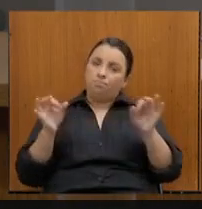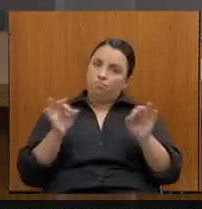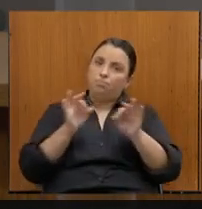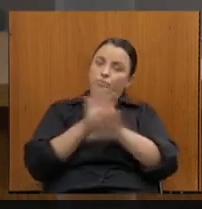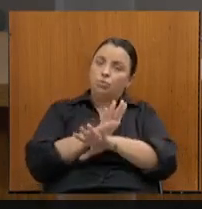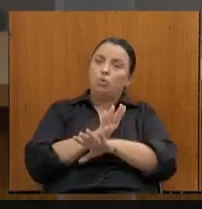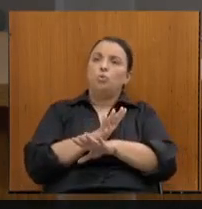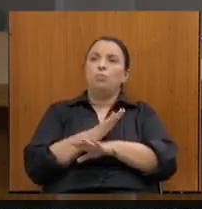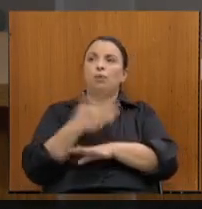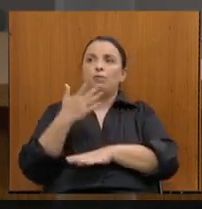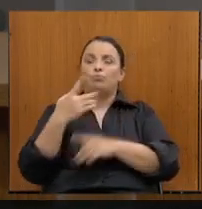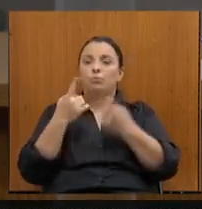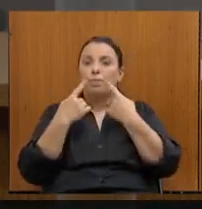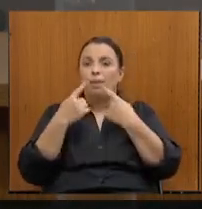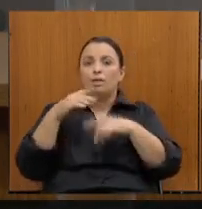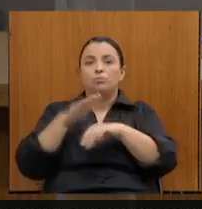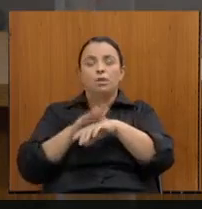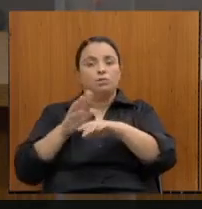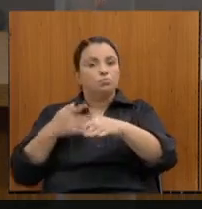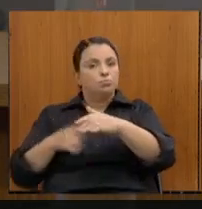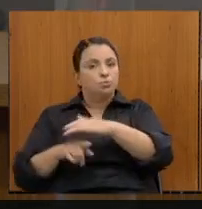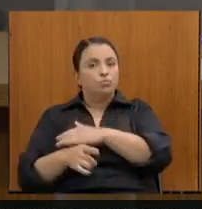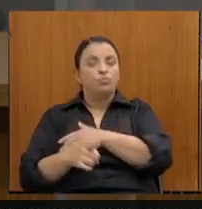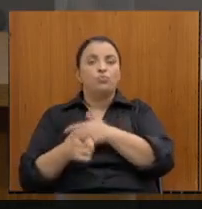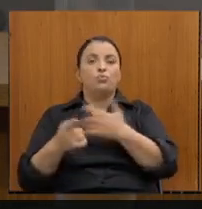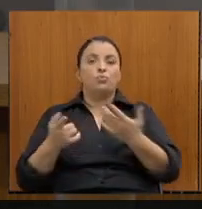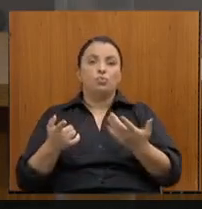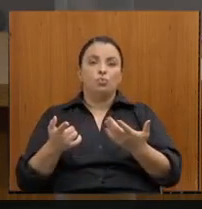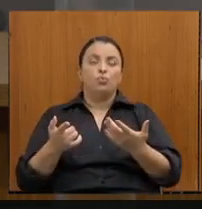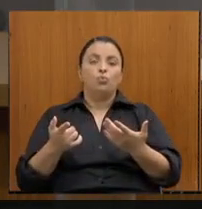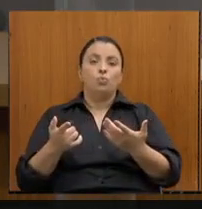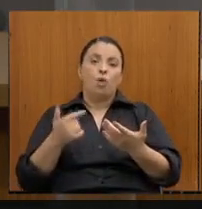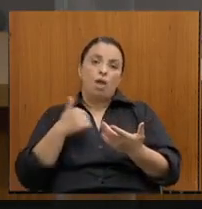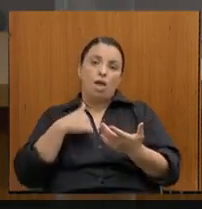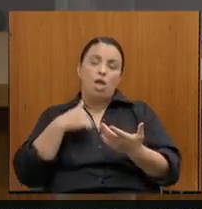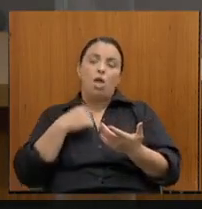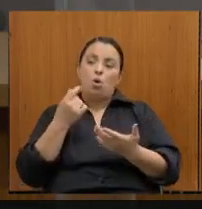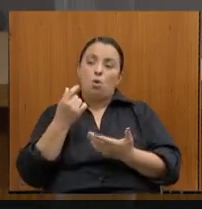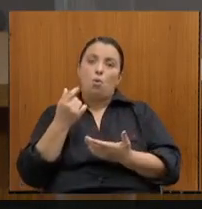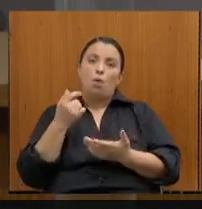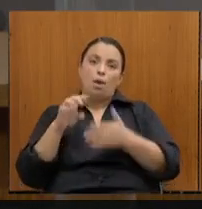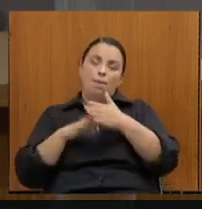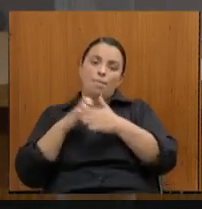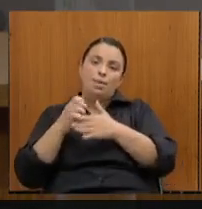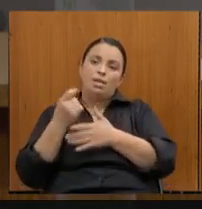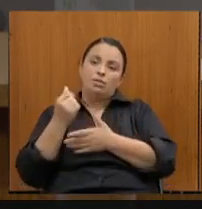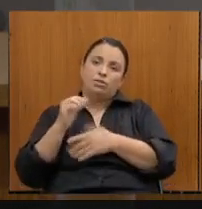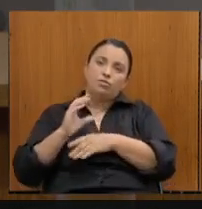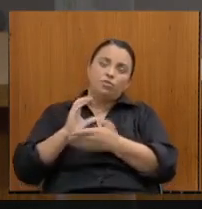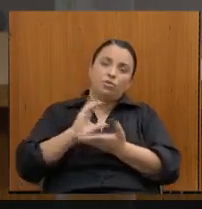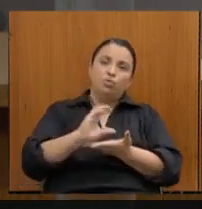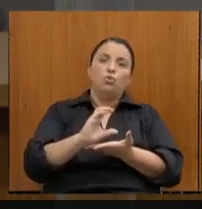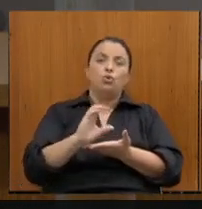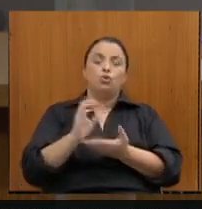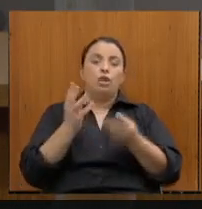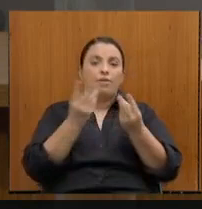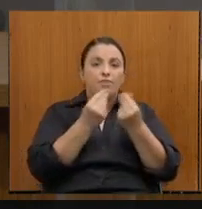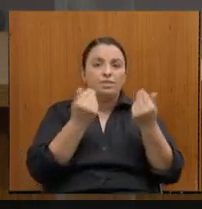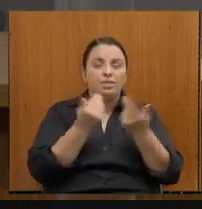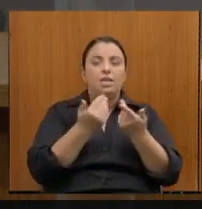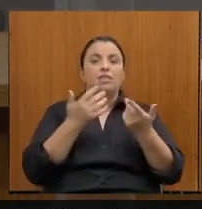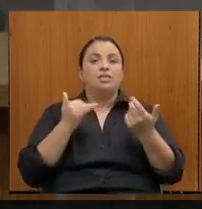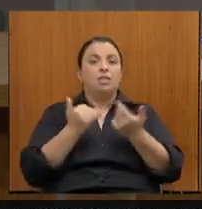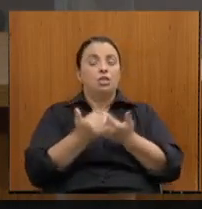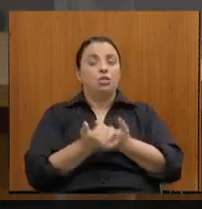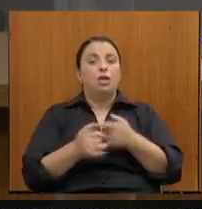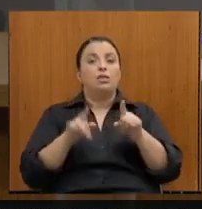aprofundar um pouco mais esse debate é como Play investidor né dessa soluções tanto de eficiência energética e também